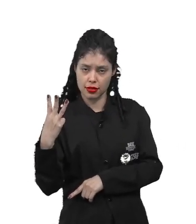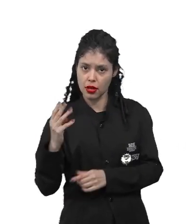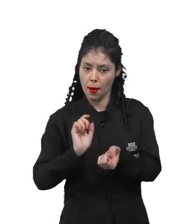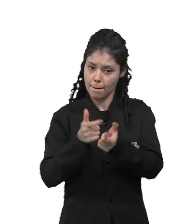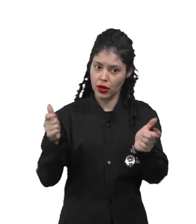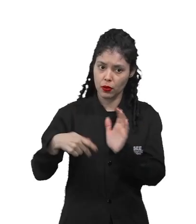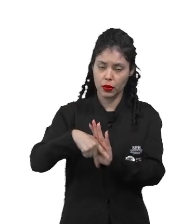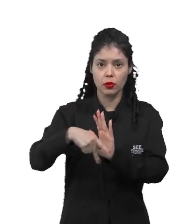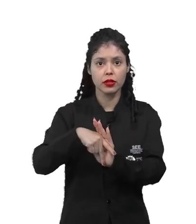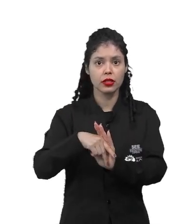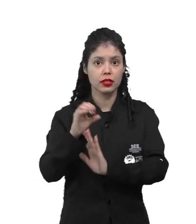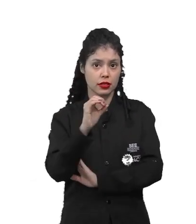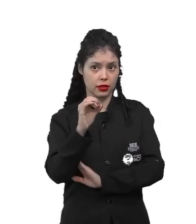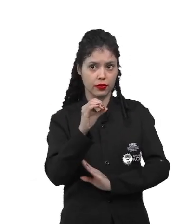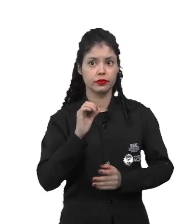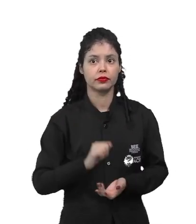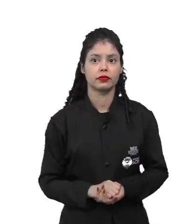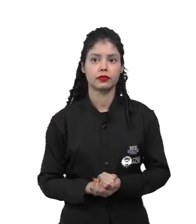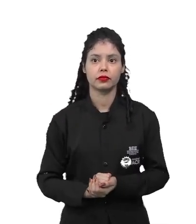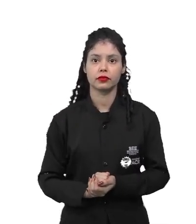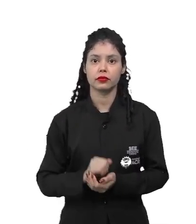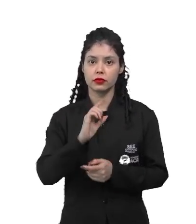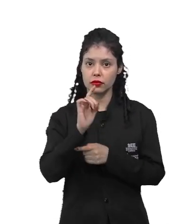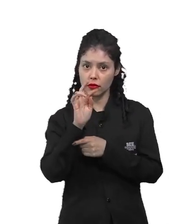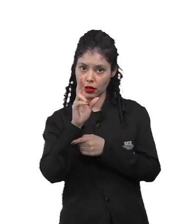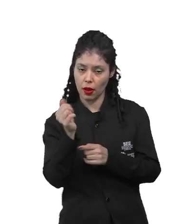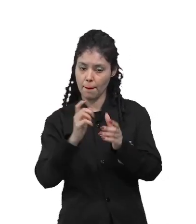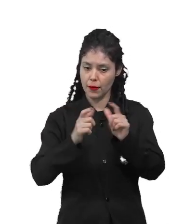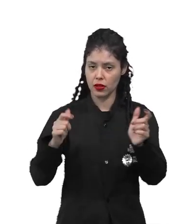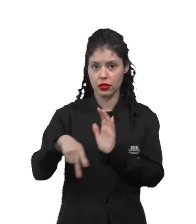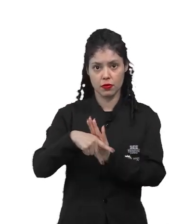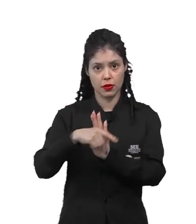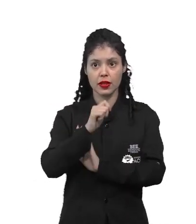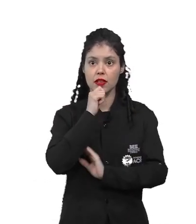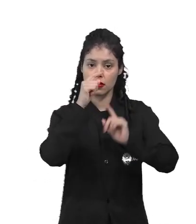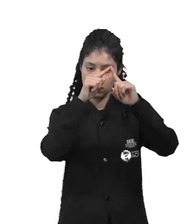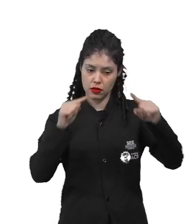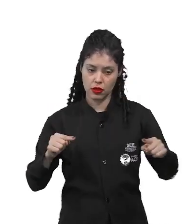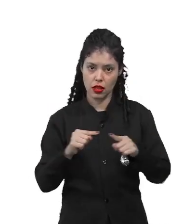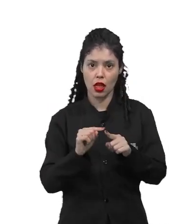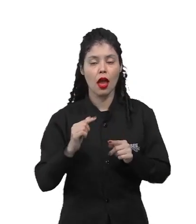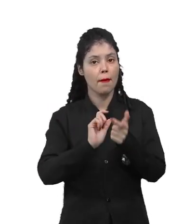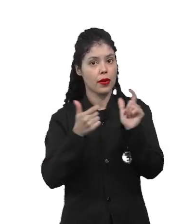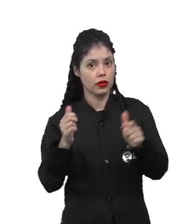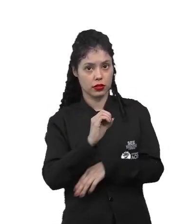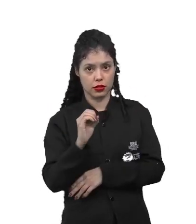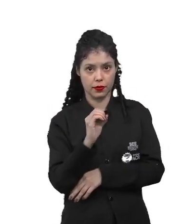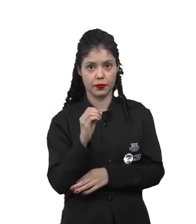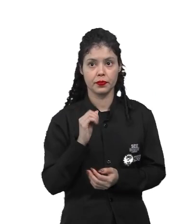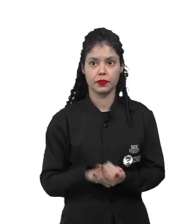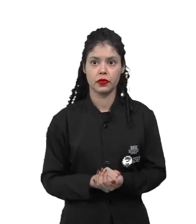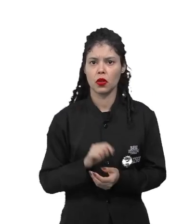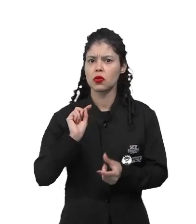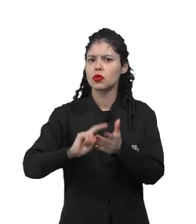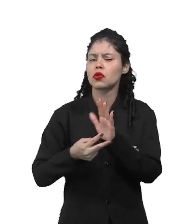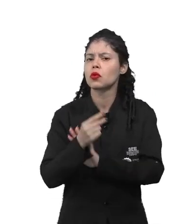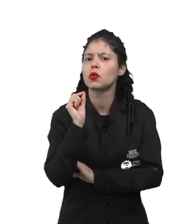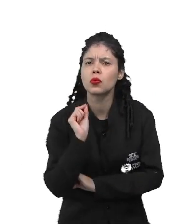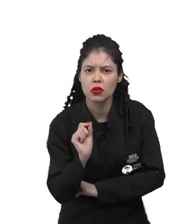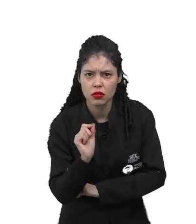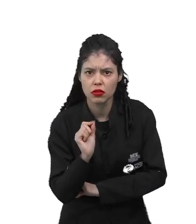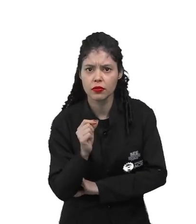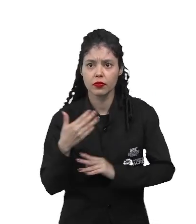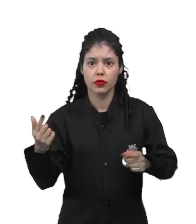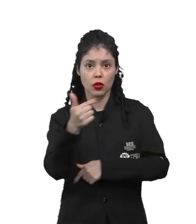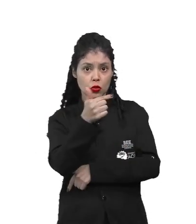que zero, não importa se é fracionário ou decimal. Se ele for maior que zero, delta vai ser também maior que zero. O que quer dizer isso, professor? É que ele vai